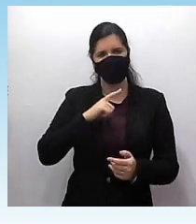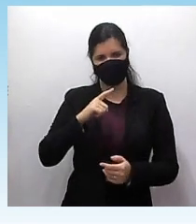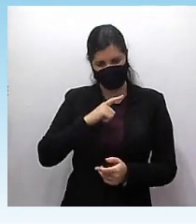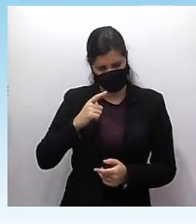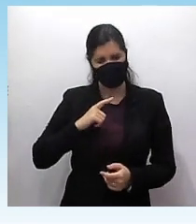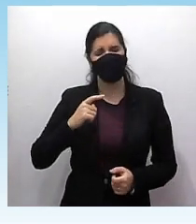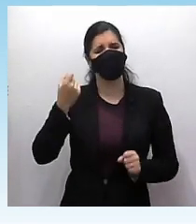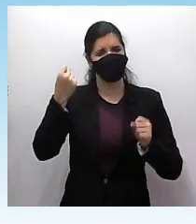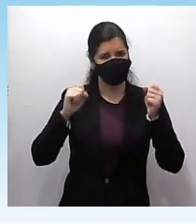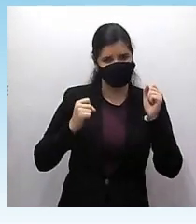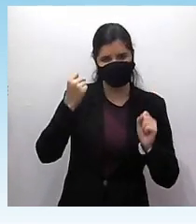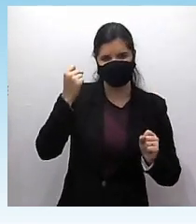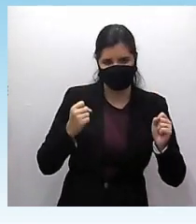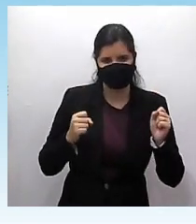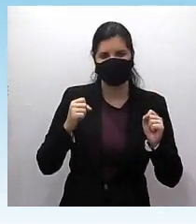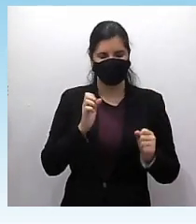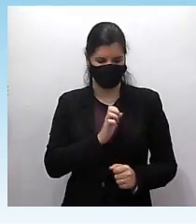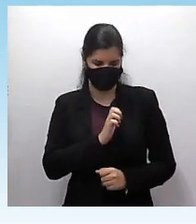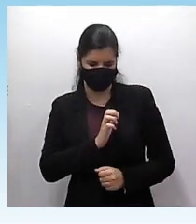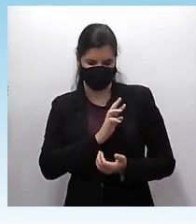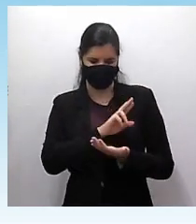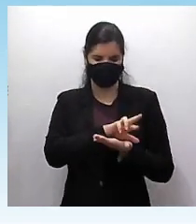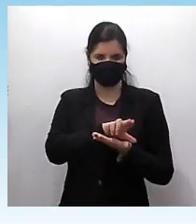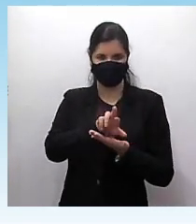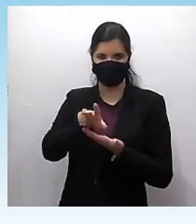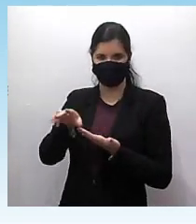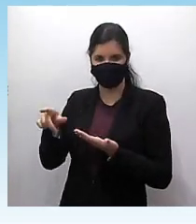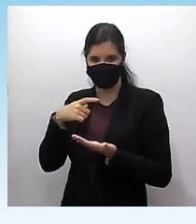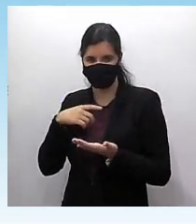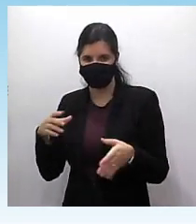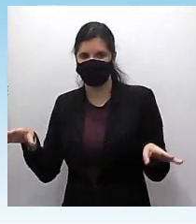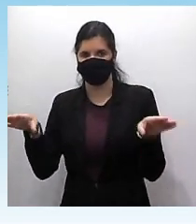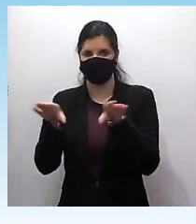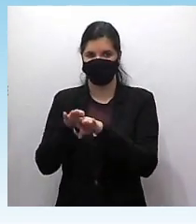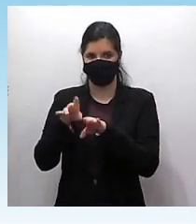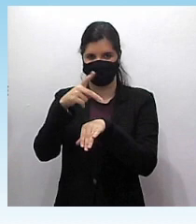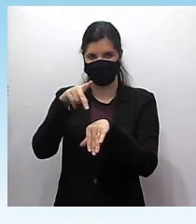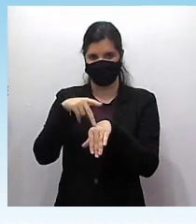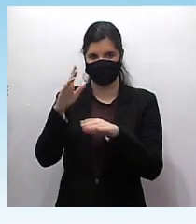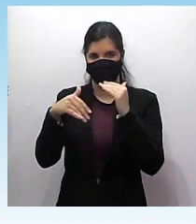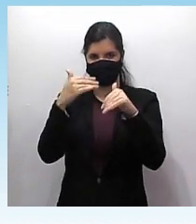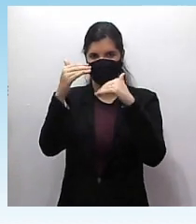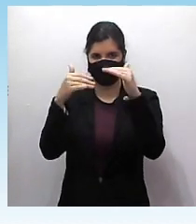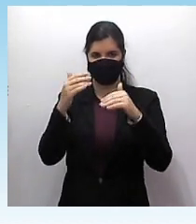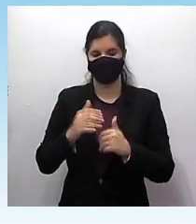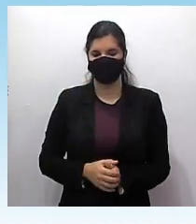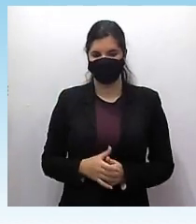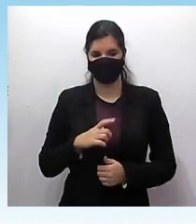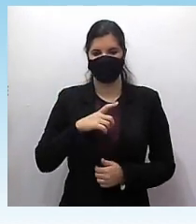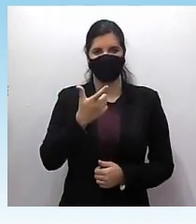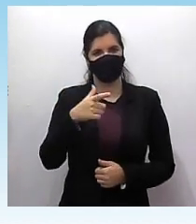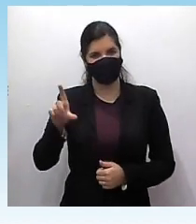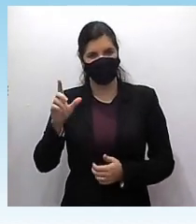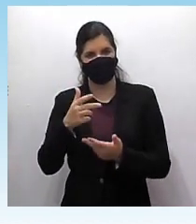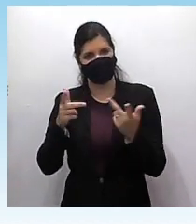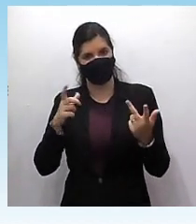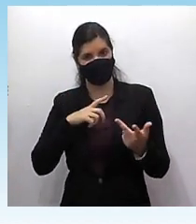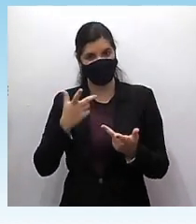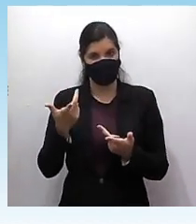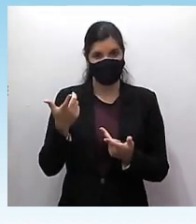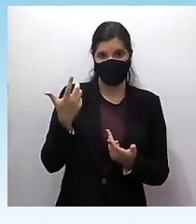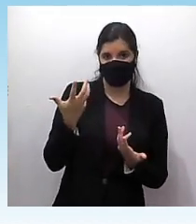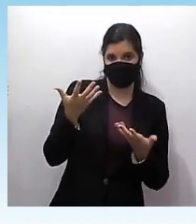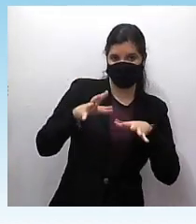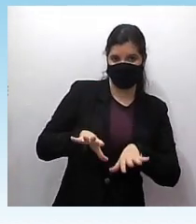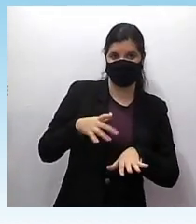uma produção, né, de riqueza equiparada aos países desenvolvidos. Mas existem outros fatores que não nos